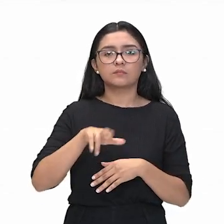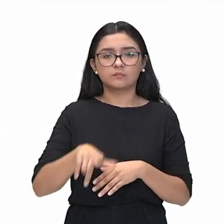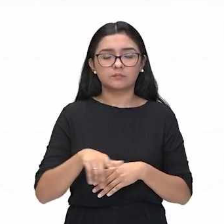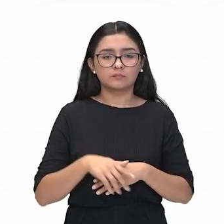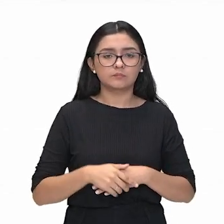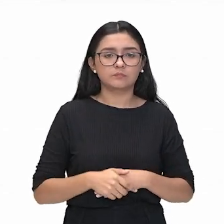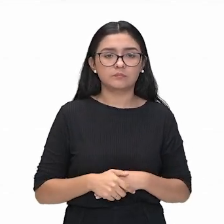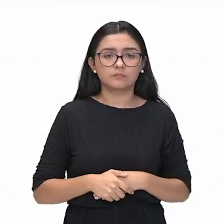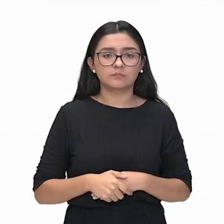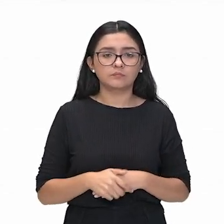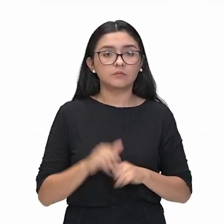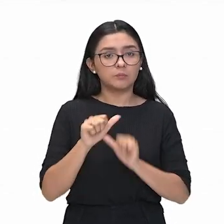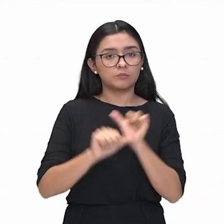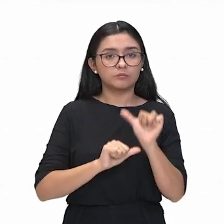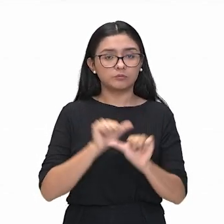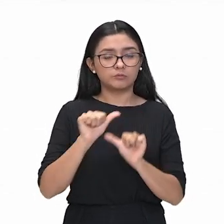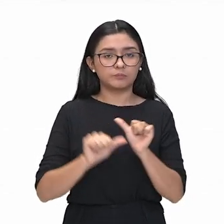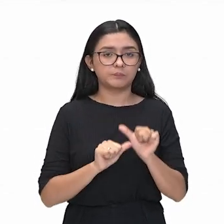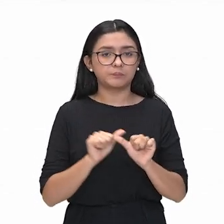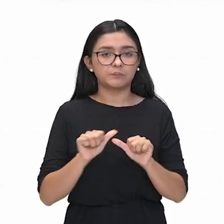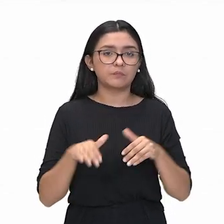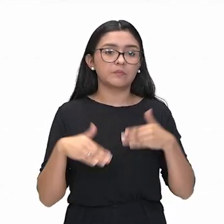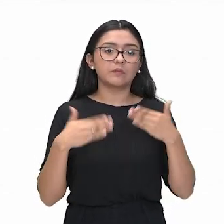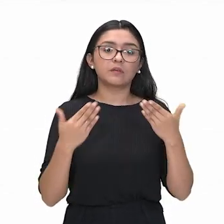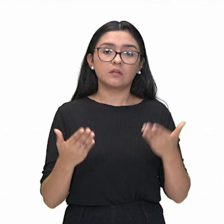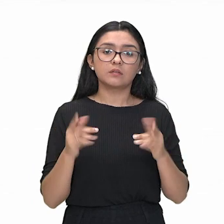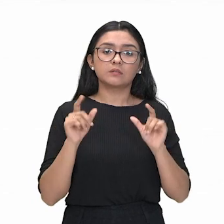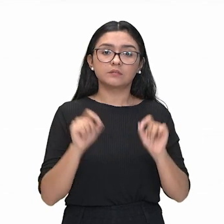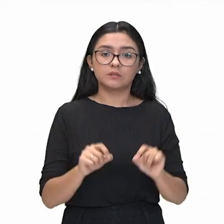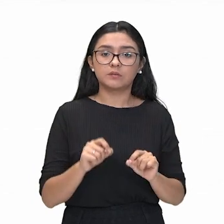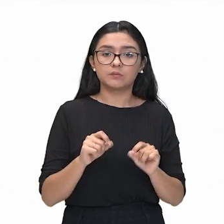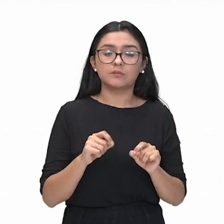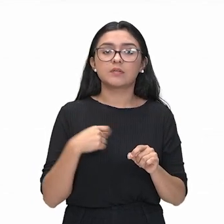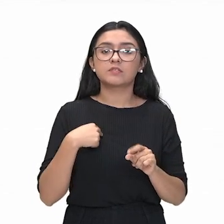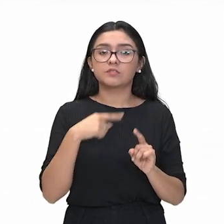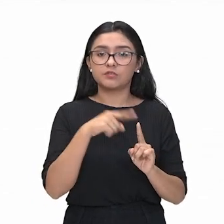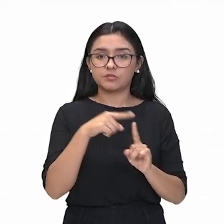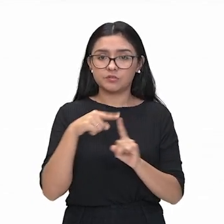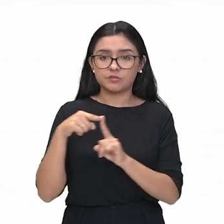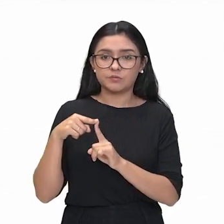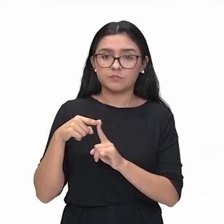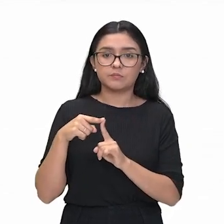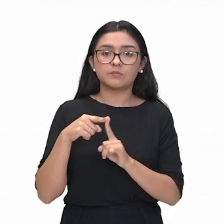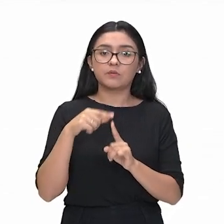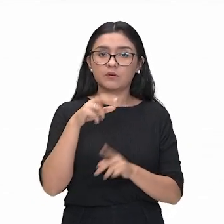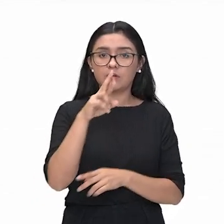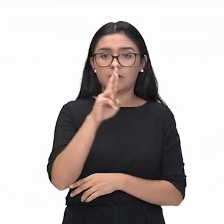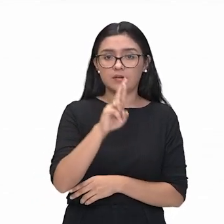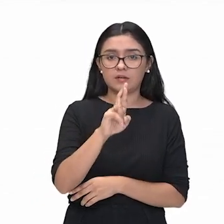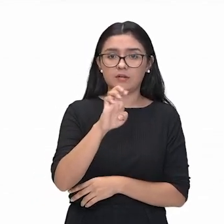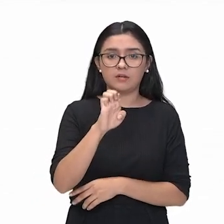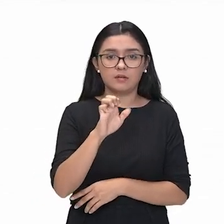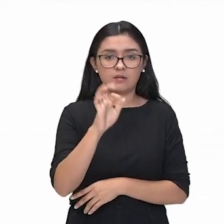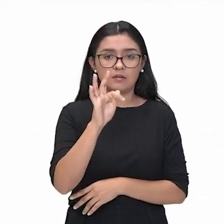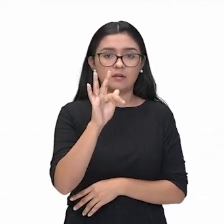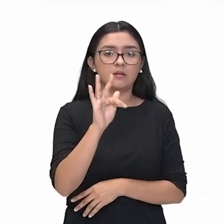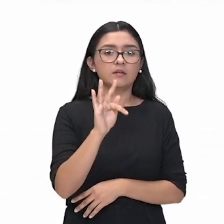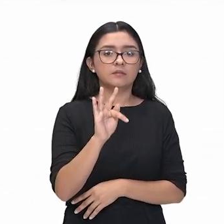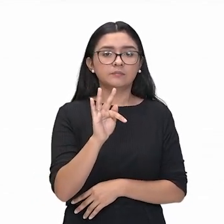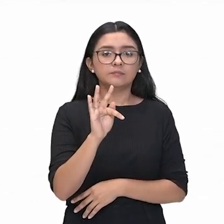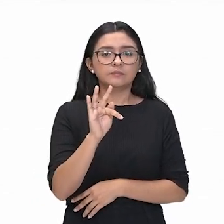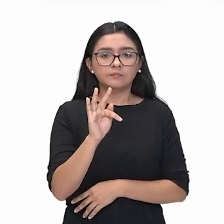propagação. Por sua vez, o fenômeno da refração da luz, ele já consiste aí na mudança